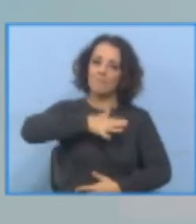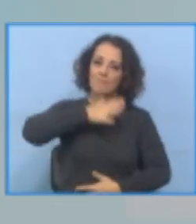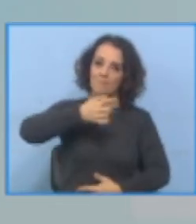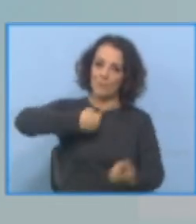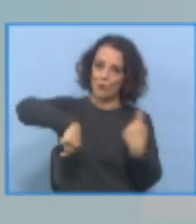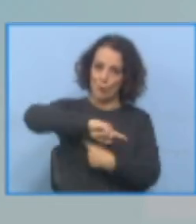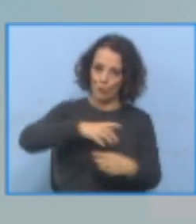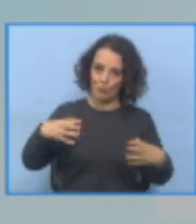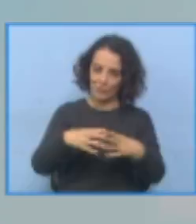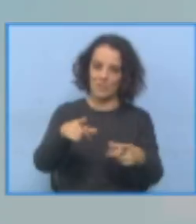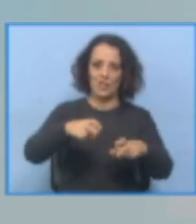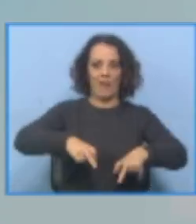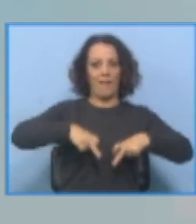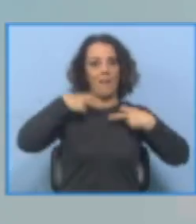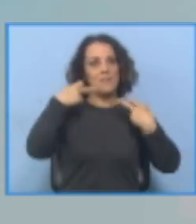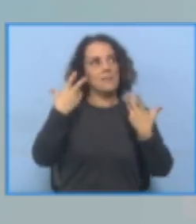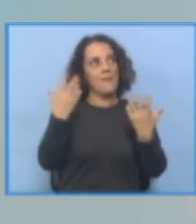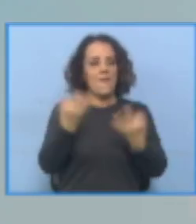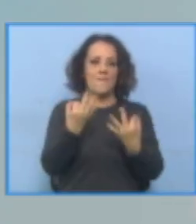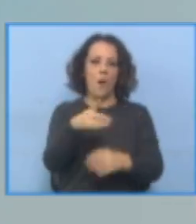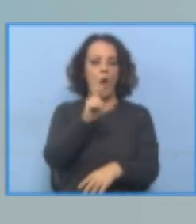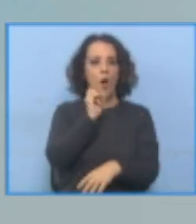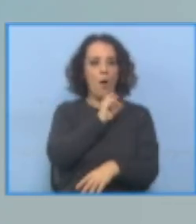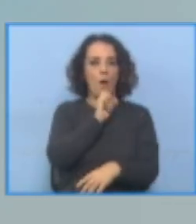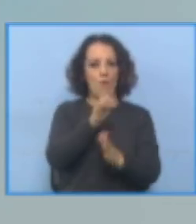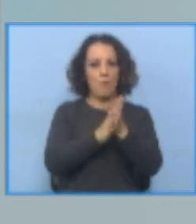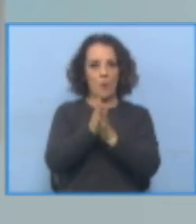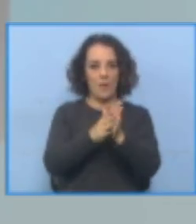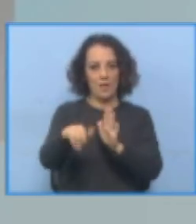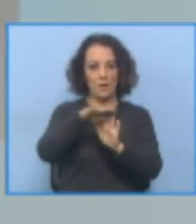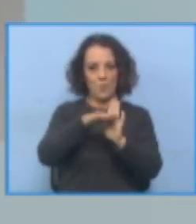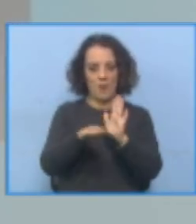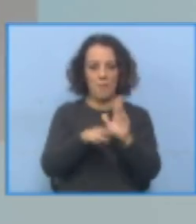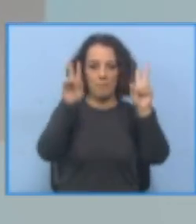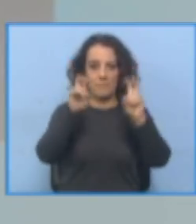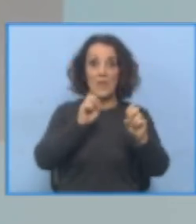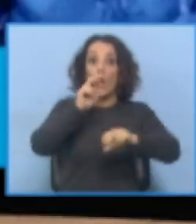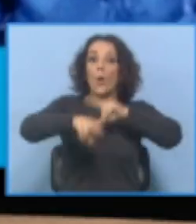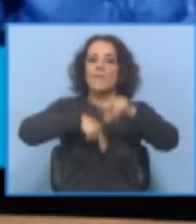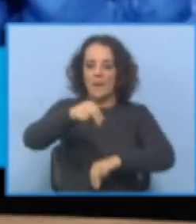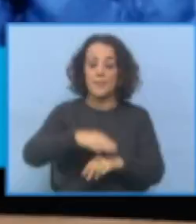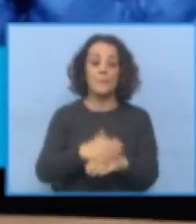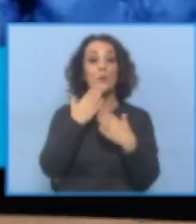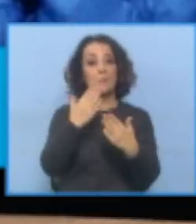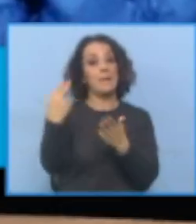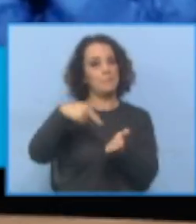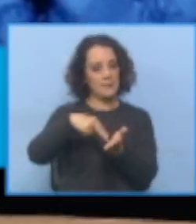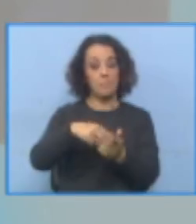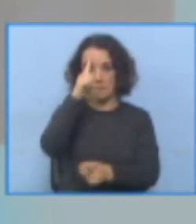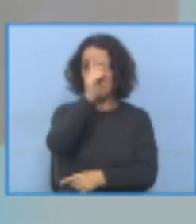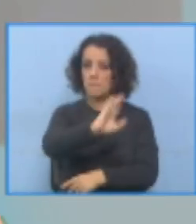connosco a riqueza e a oportunidade deste Inovar. Obrigado pela sua presença hoje aqui. Já sabe que